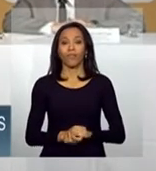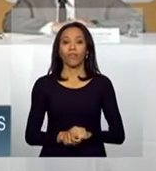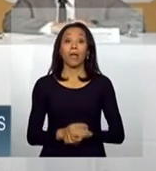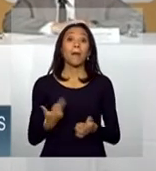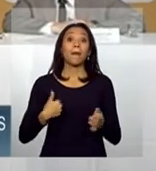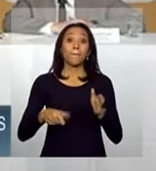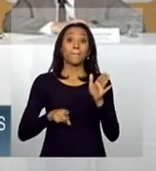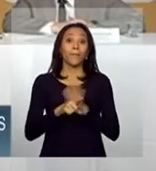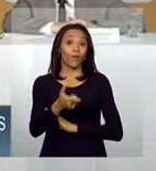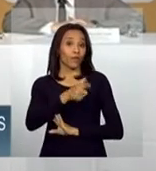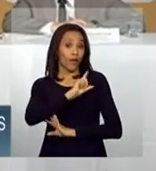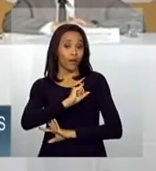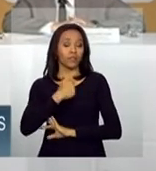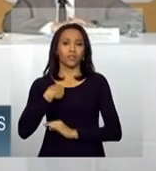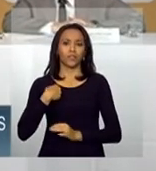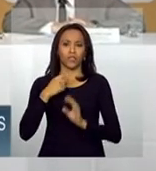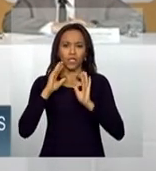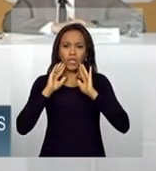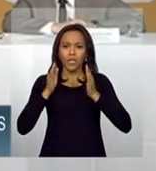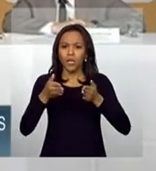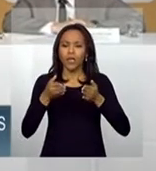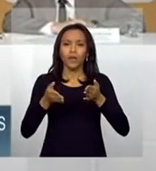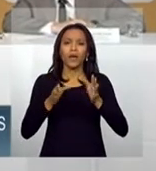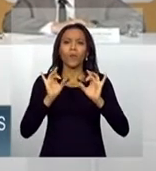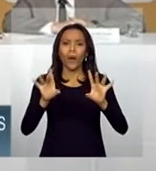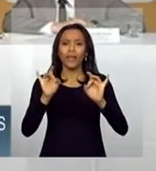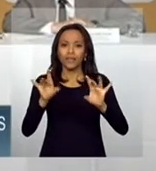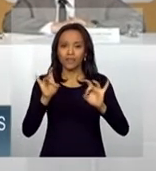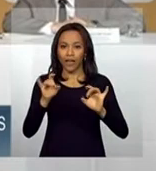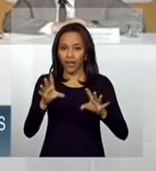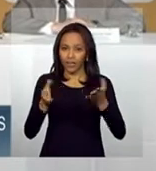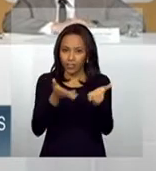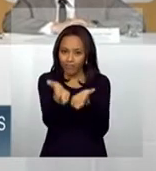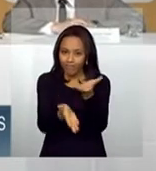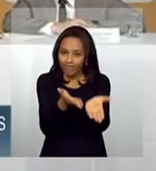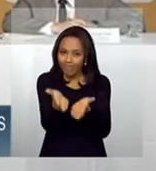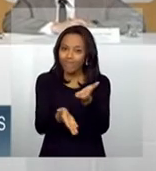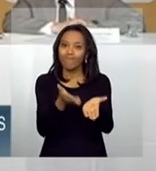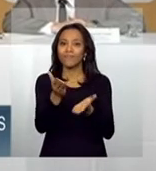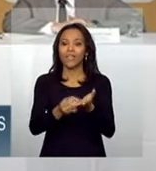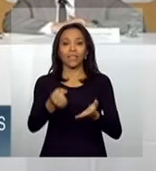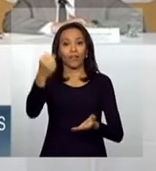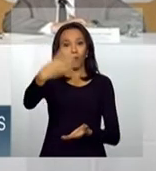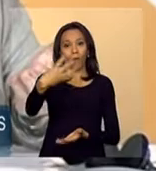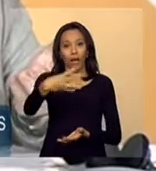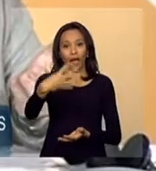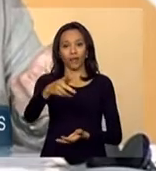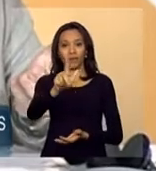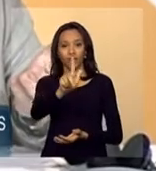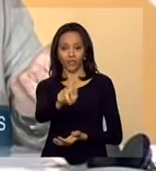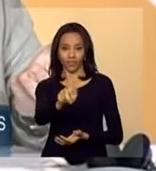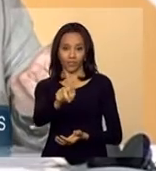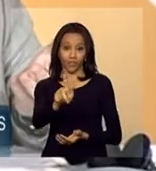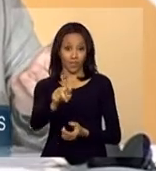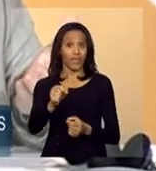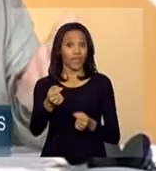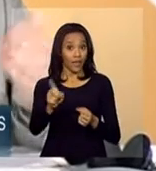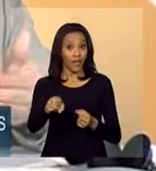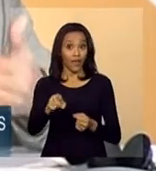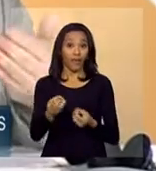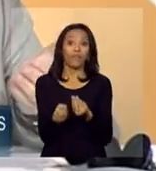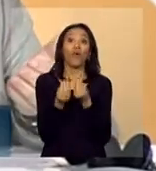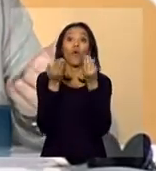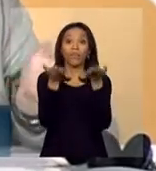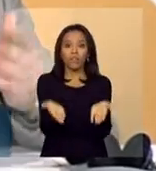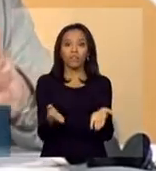na resposta, na qualidade dos serviços de voz e dados de terceira e até mesmo de quarta geração prestado pelas operadoras.